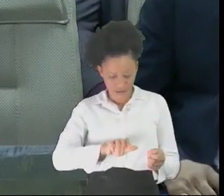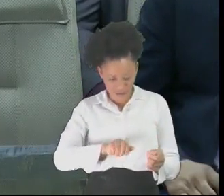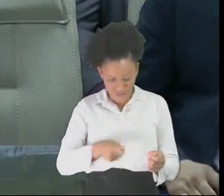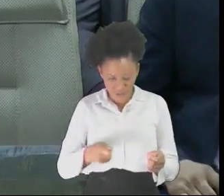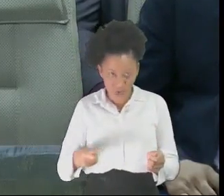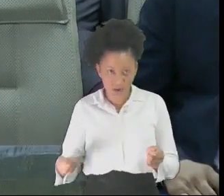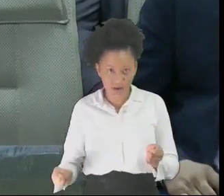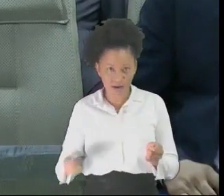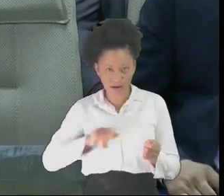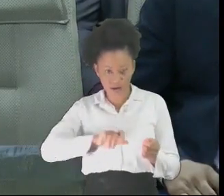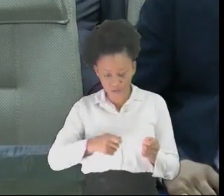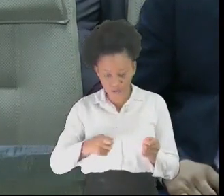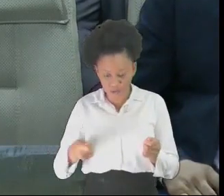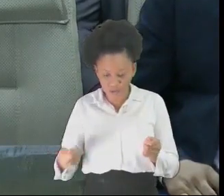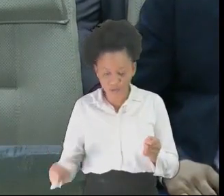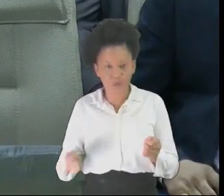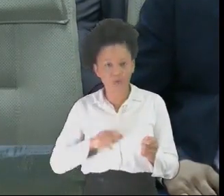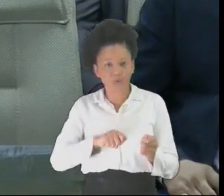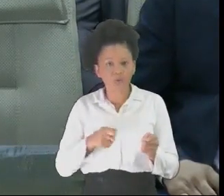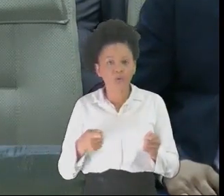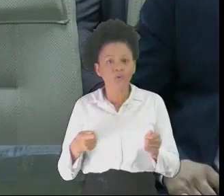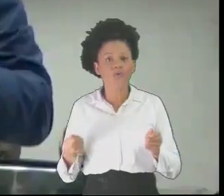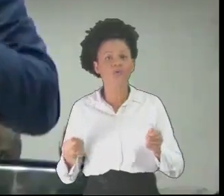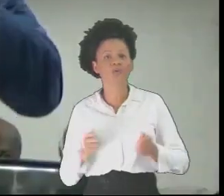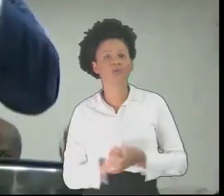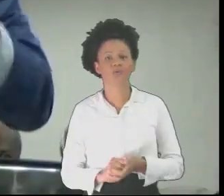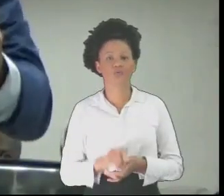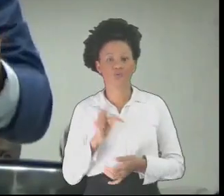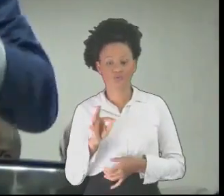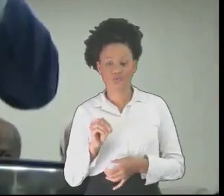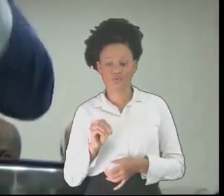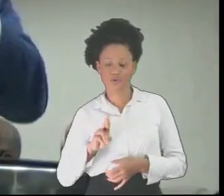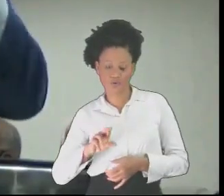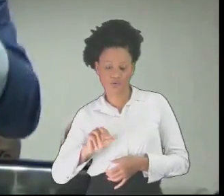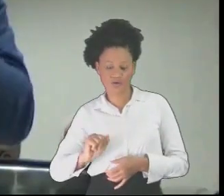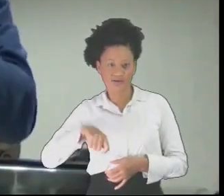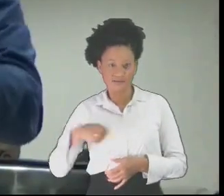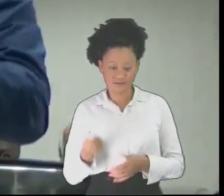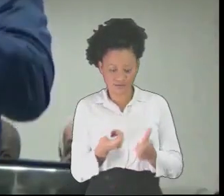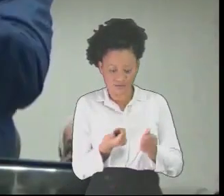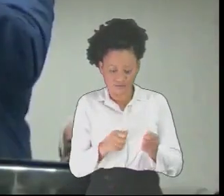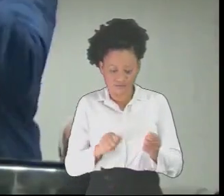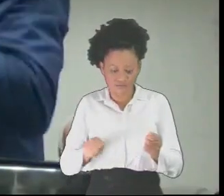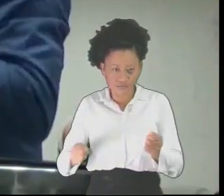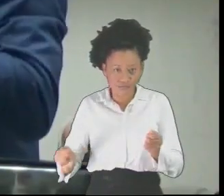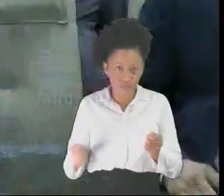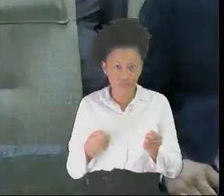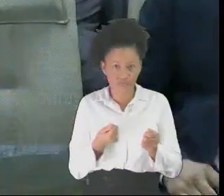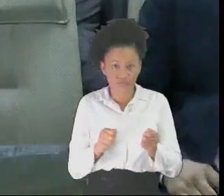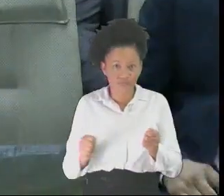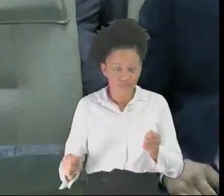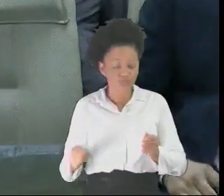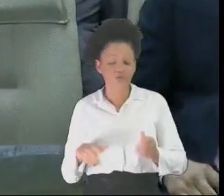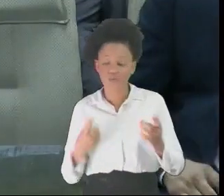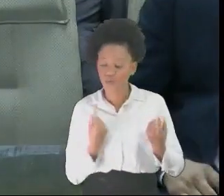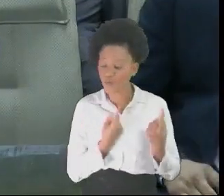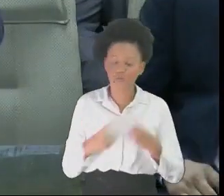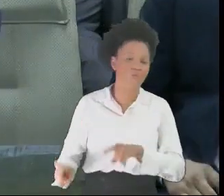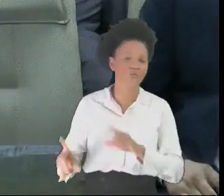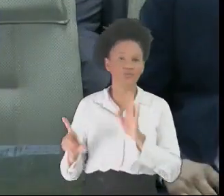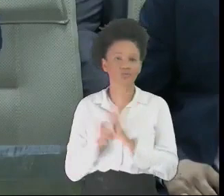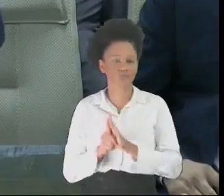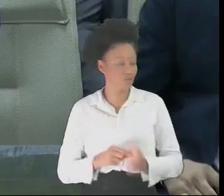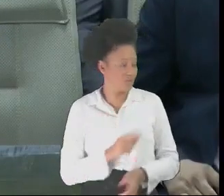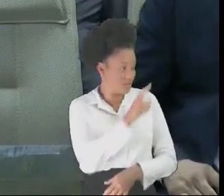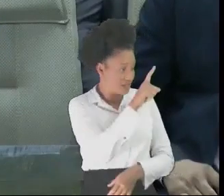contra a Torá. E o que quer dizer Torá em hebraico? Torá em hebraico quer dizer lei. Ele é contra a lei. Iníquo quer dizer o homem que